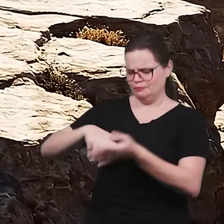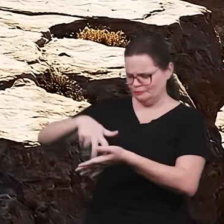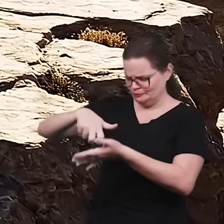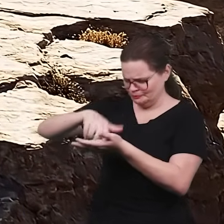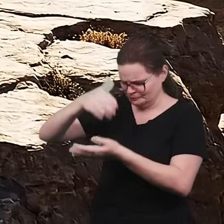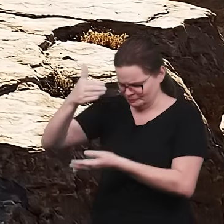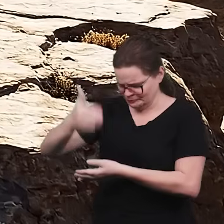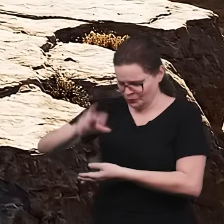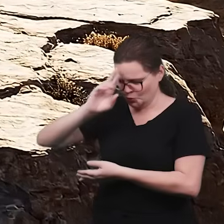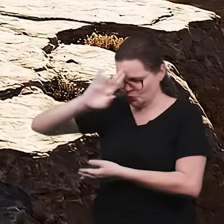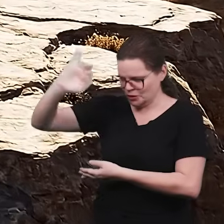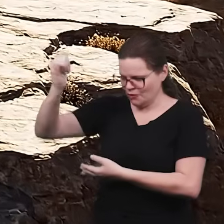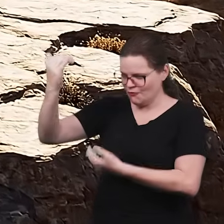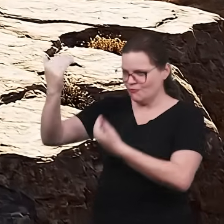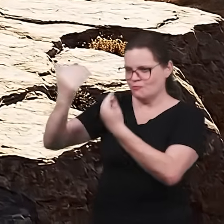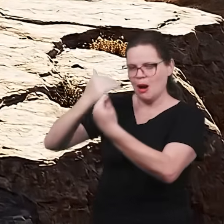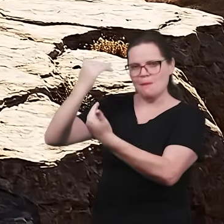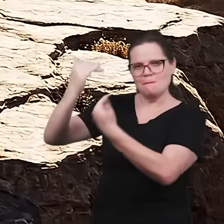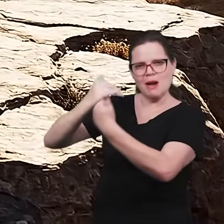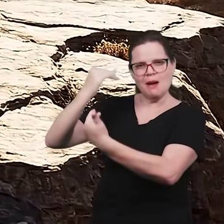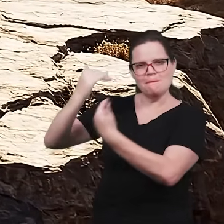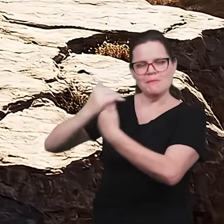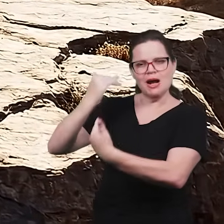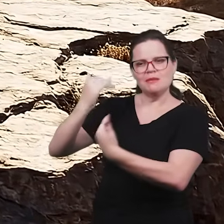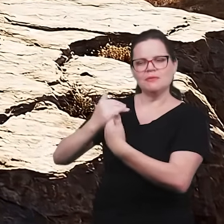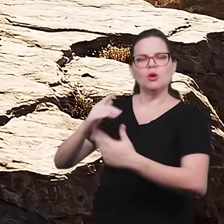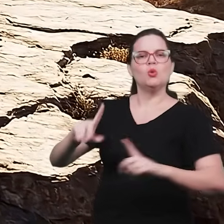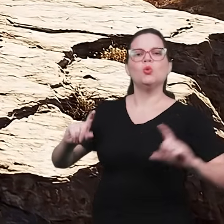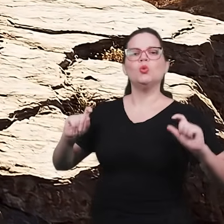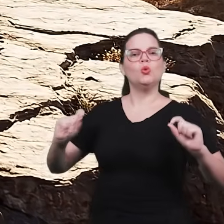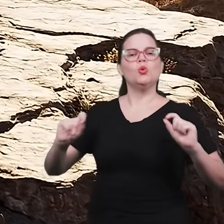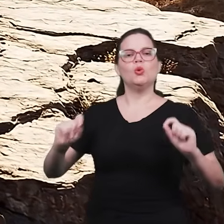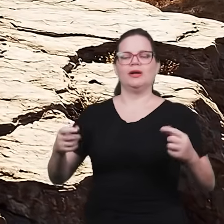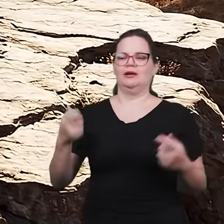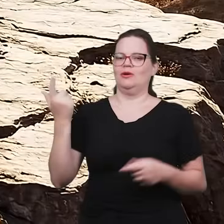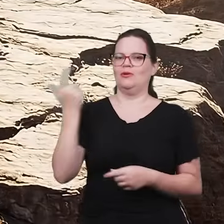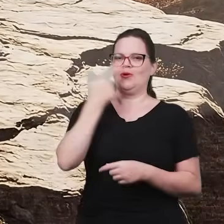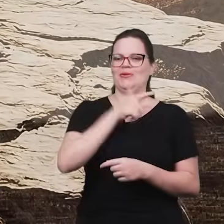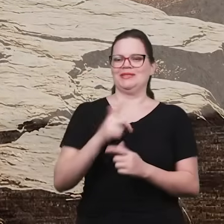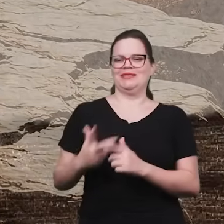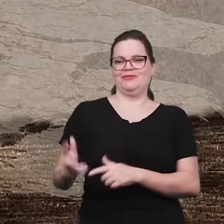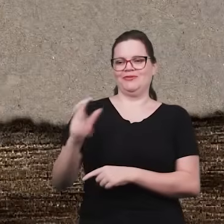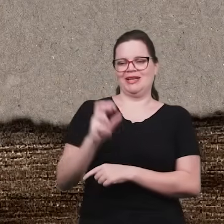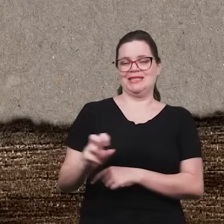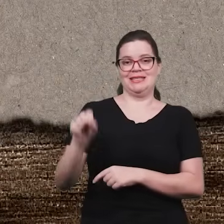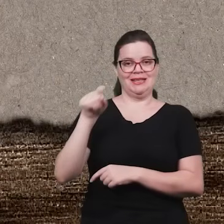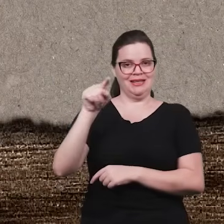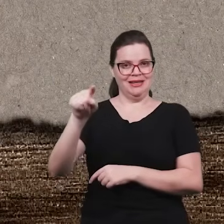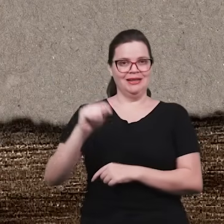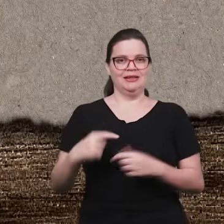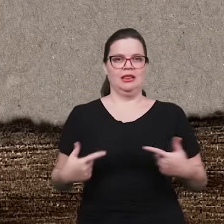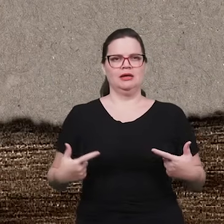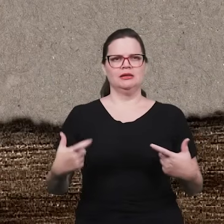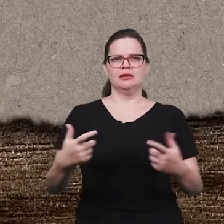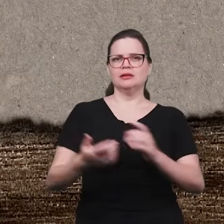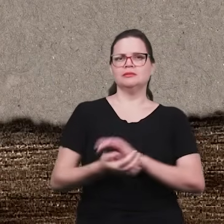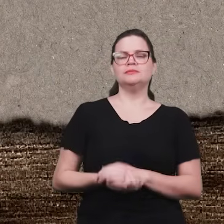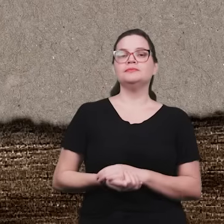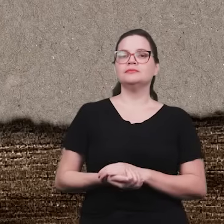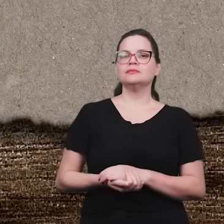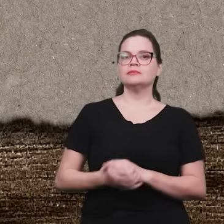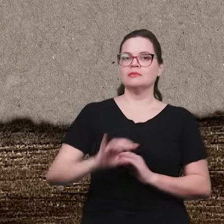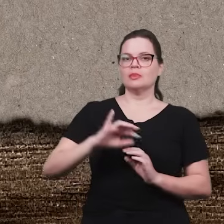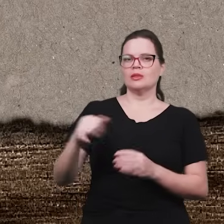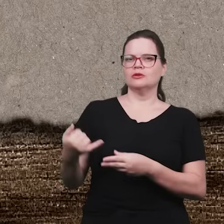orientação necessária para garantir a vitória naquela batalha. A pergunta de Josué foi: o